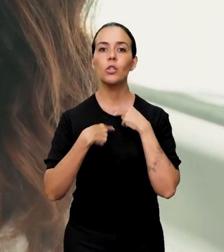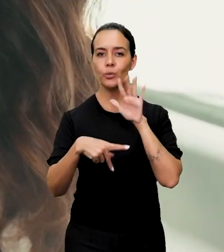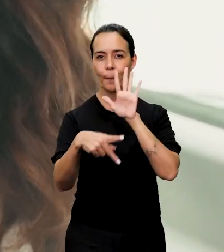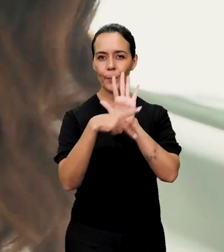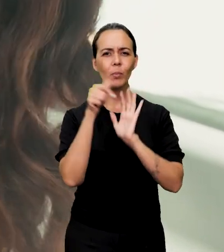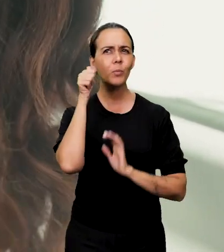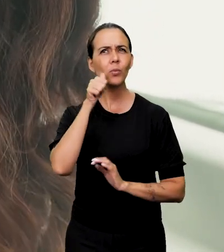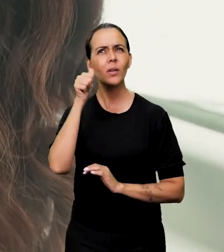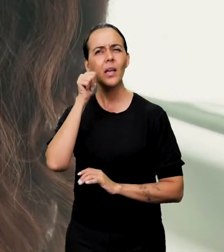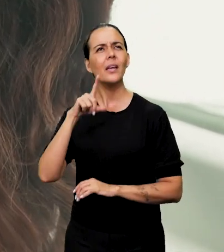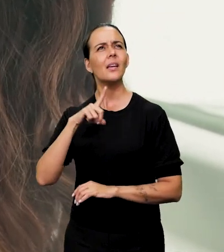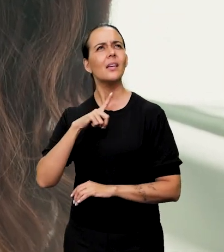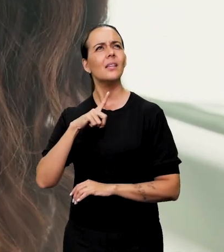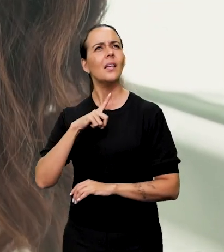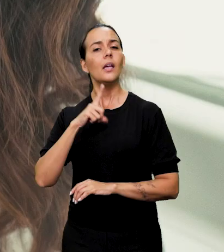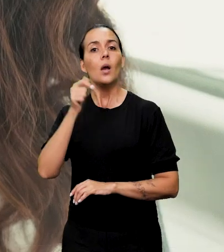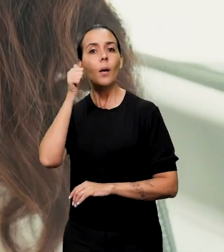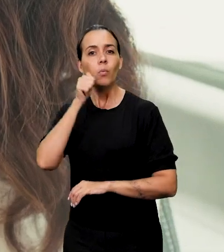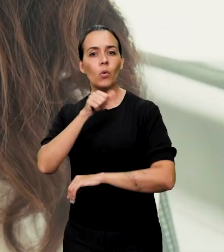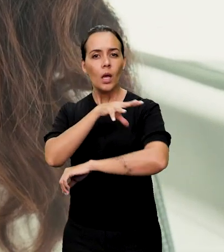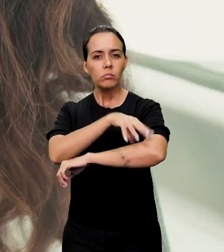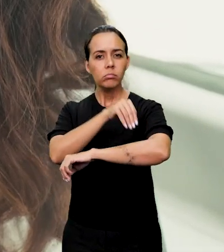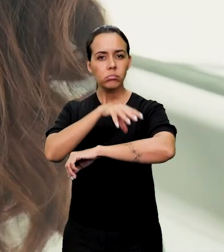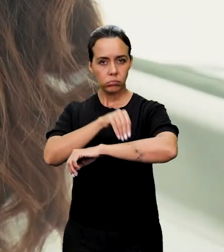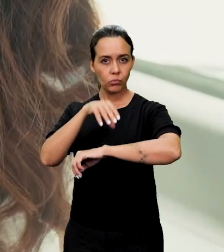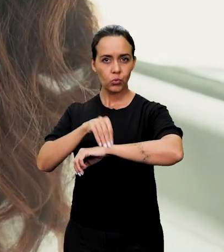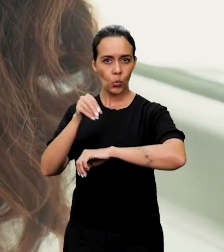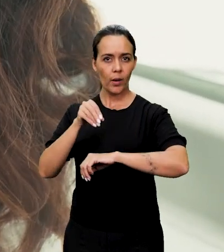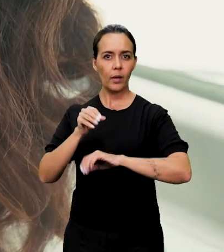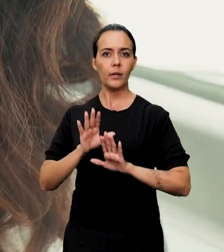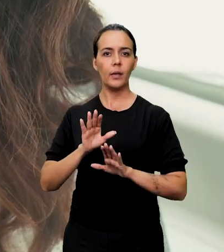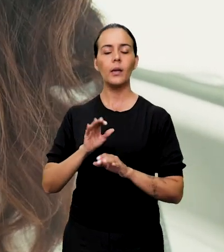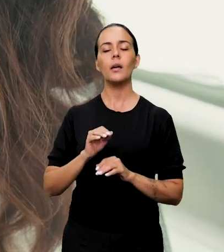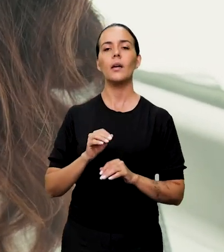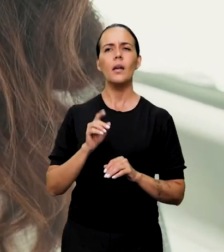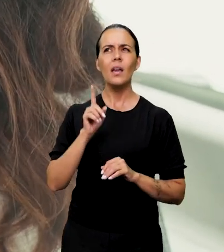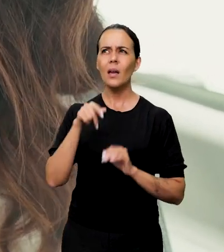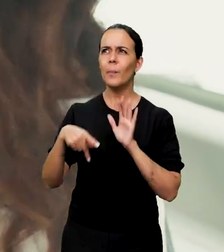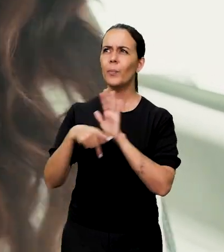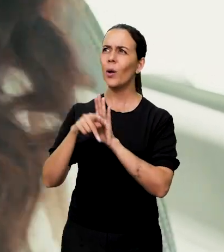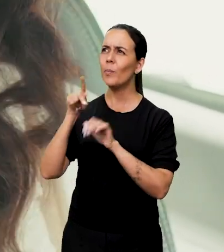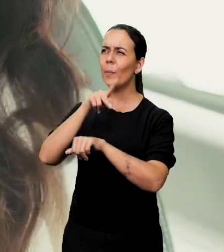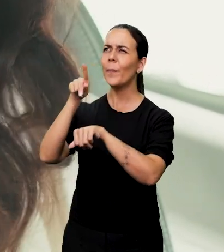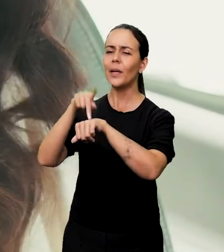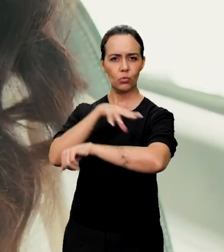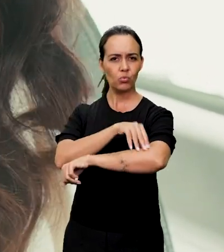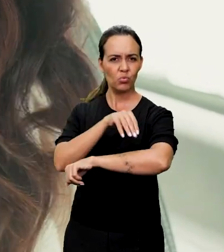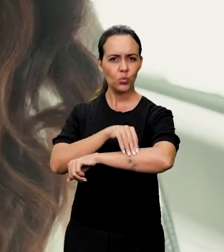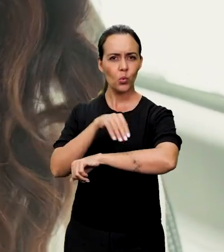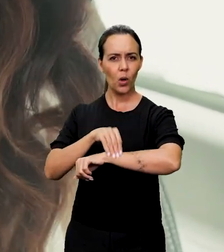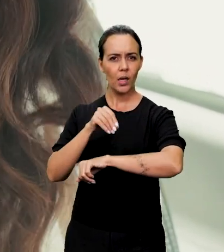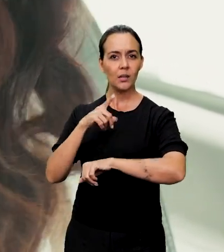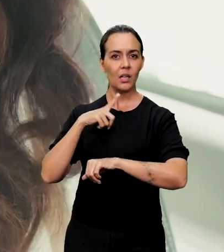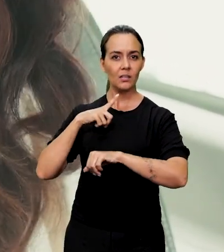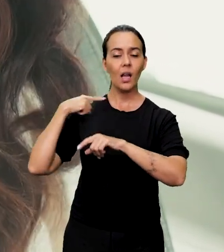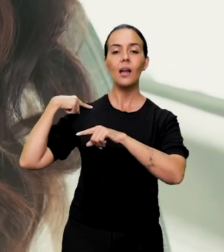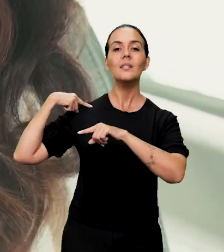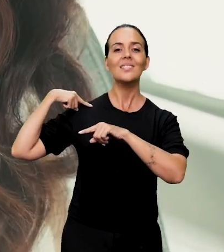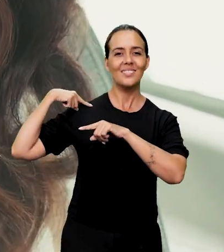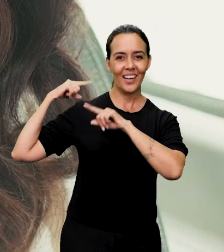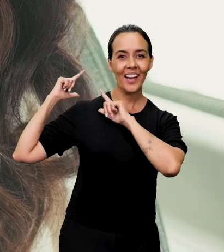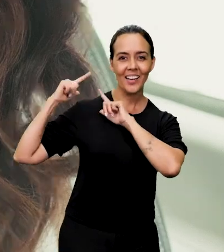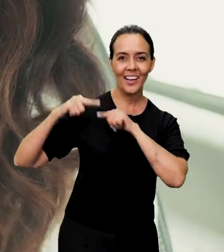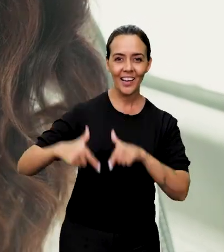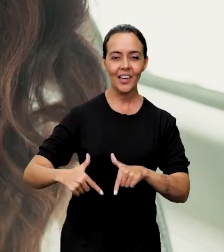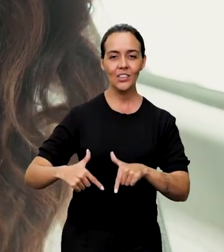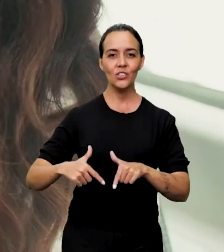essa sueca, Erika Lust, sabe? Que é uma diretora sueca, porque sabe que a Suécia tem uma grande tradição. Eu nem sabia que ela era